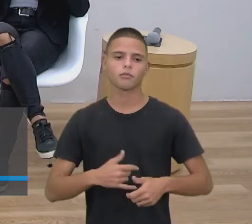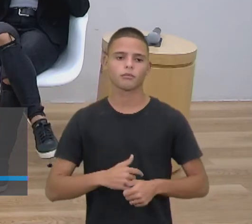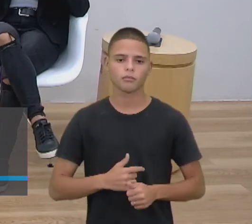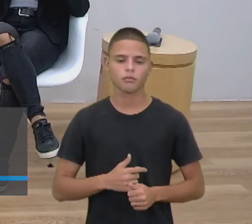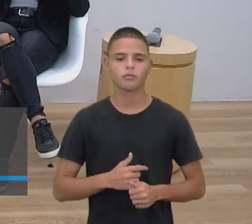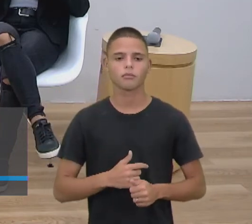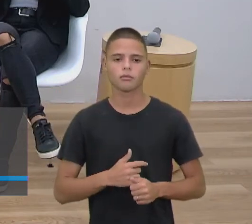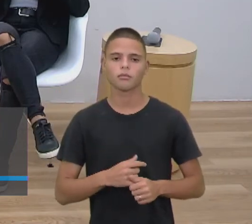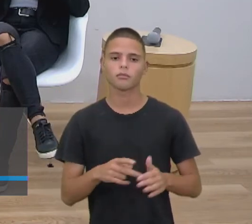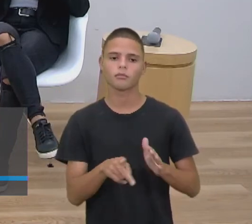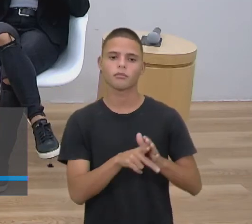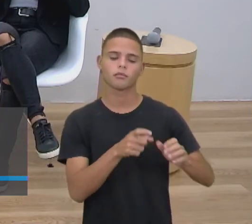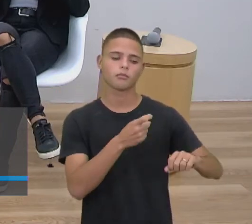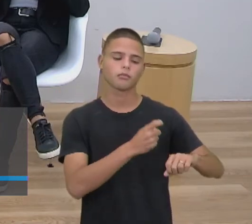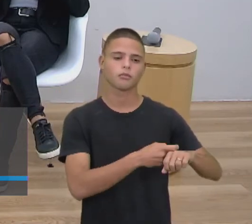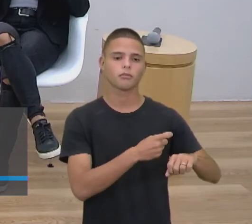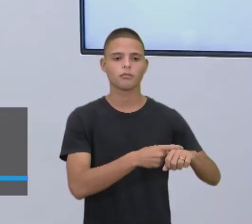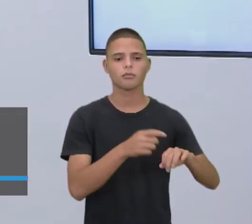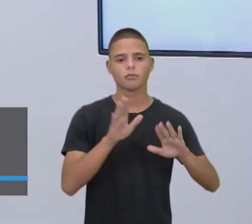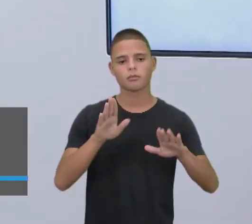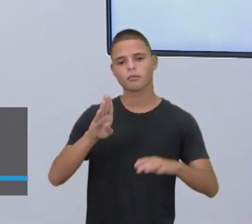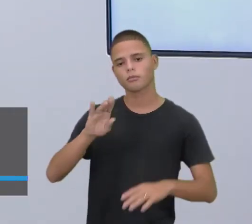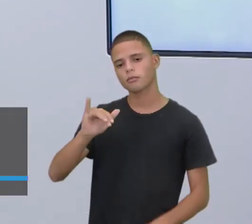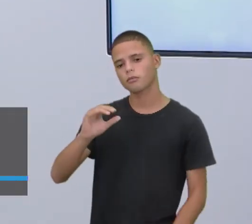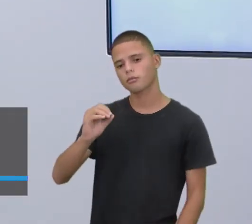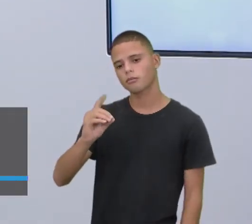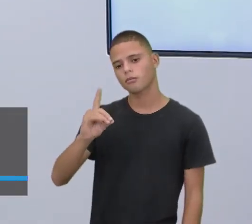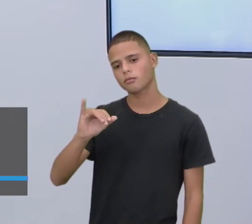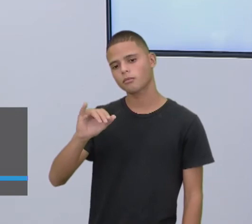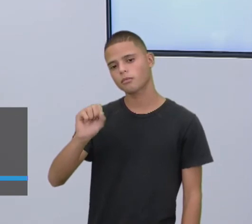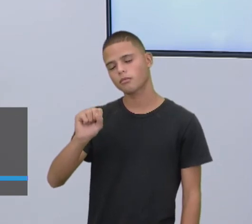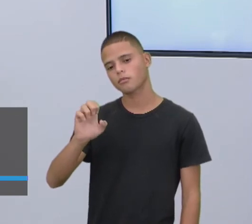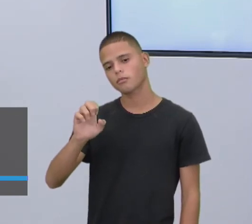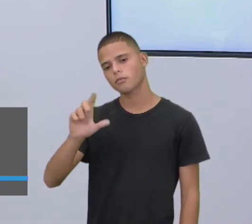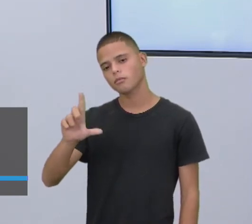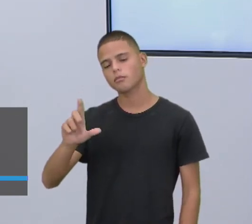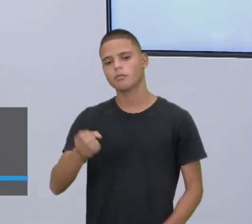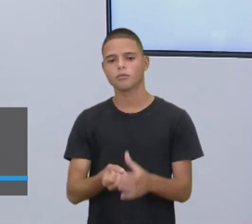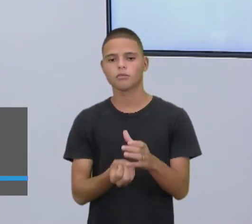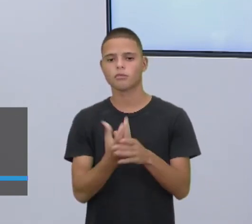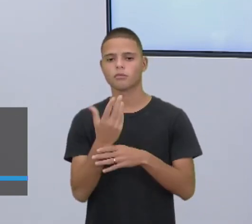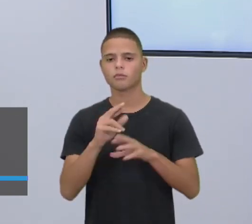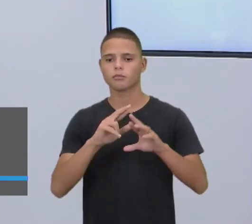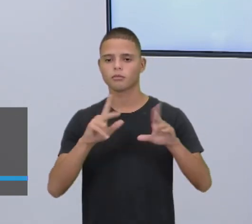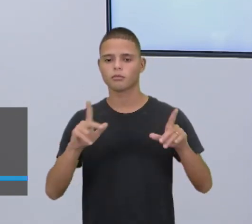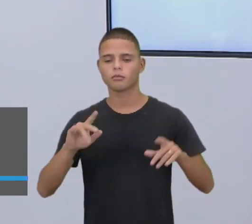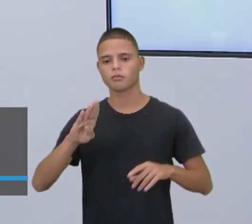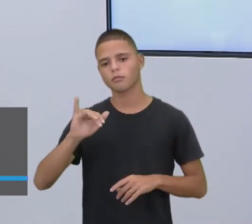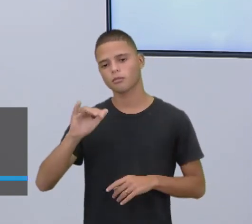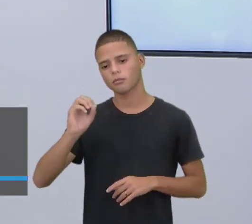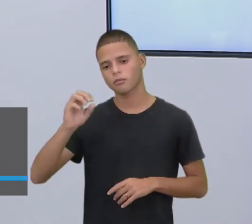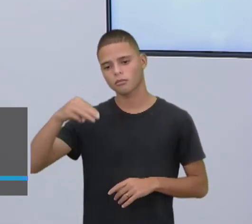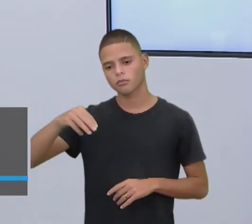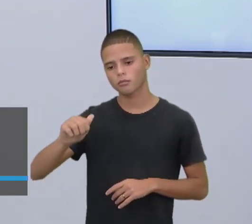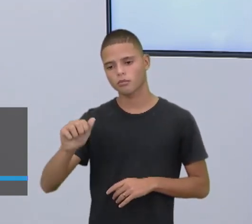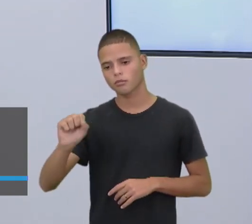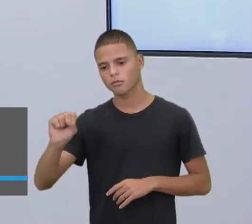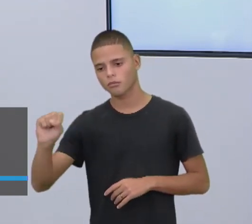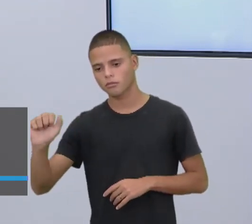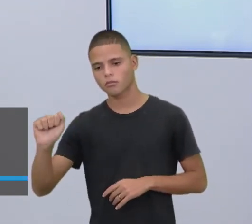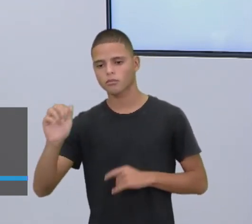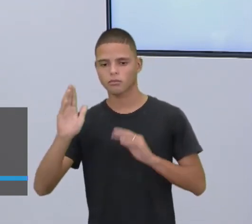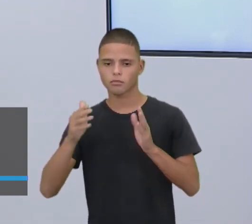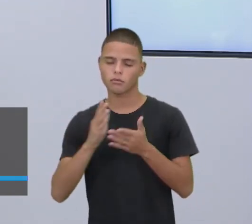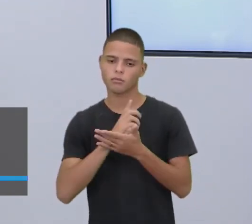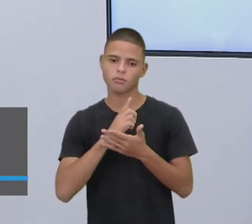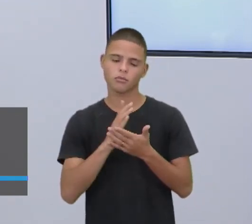Dos sólidos, né? Mas o biodiesel, ele é um líquido também que é produzido aí a partir de várias biomassas, né? A gente já teve aí